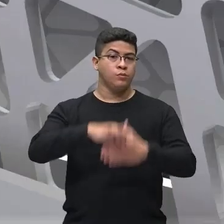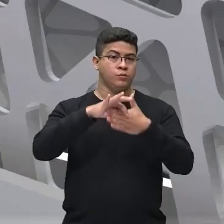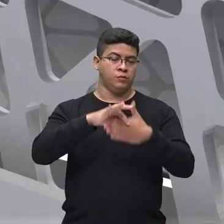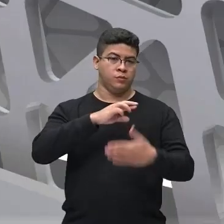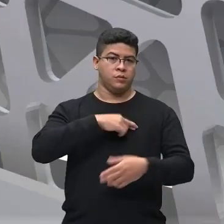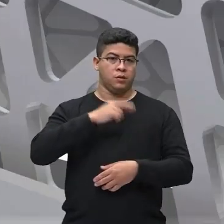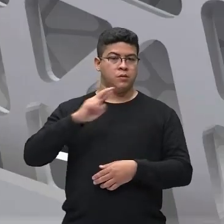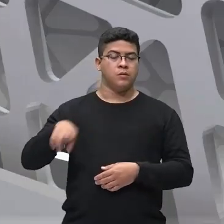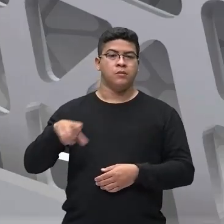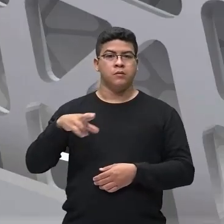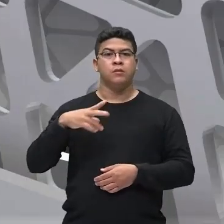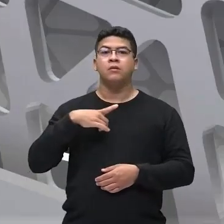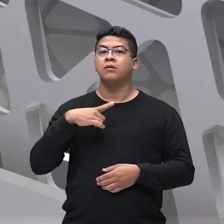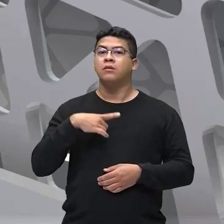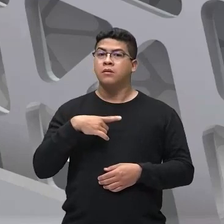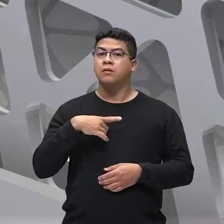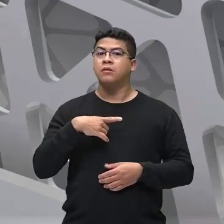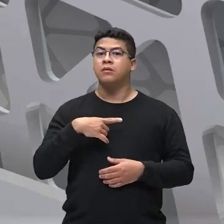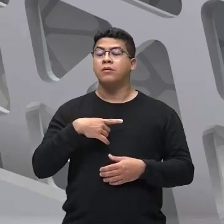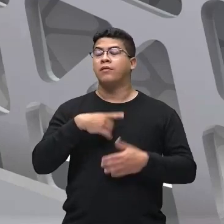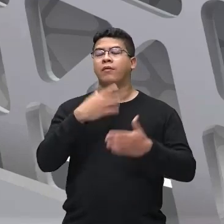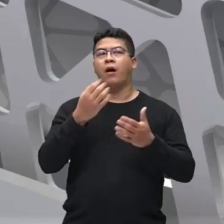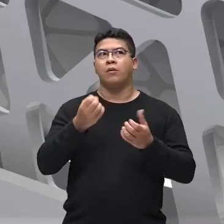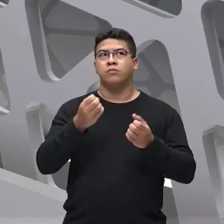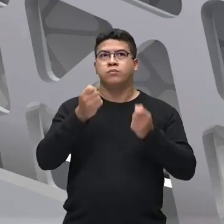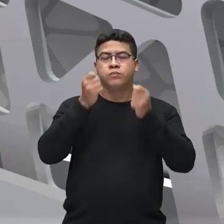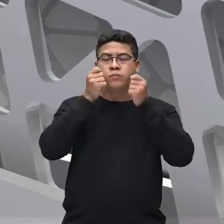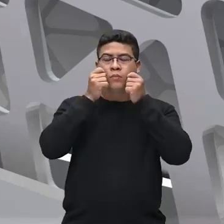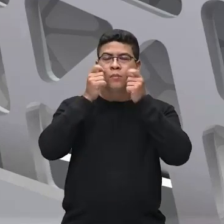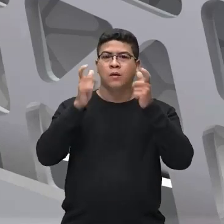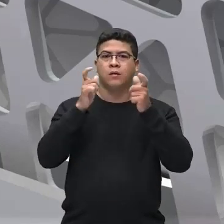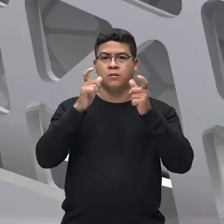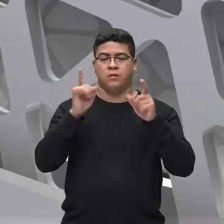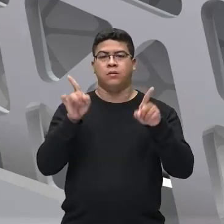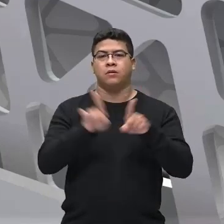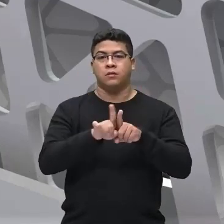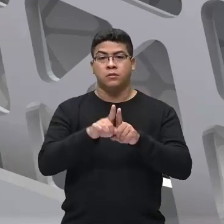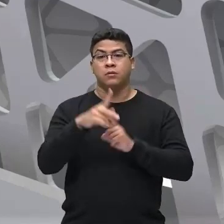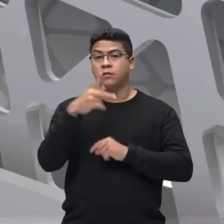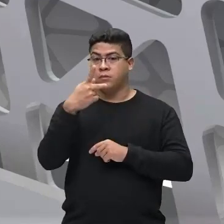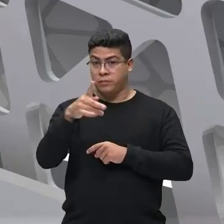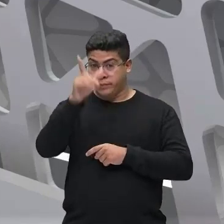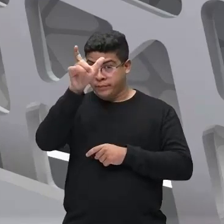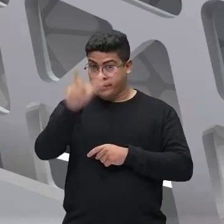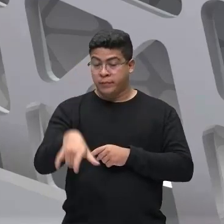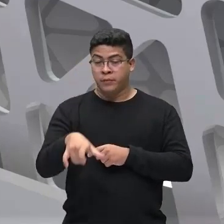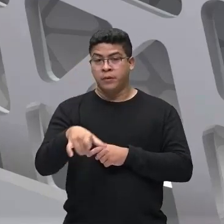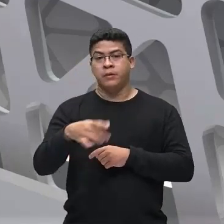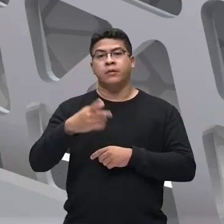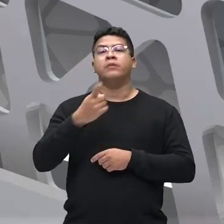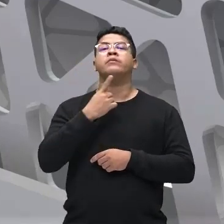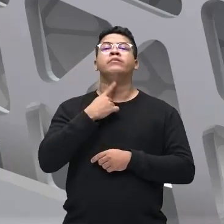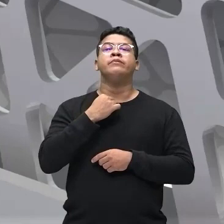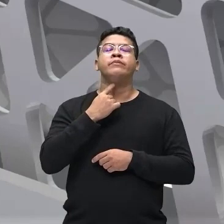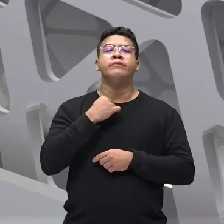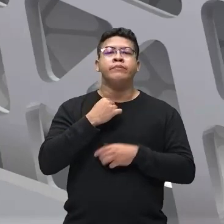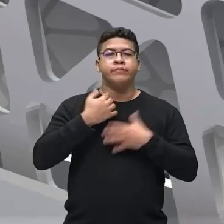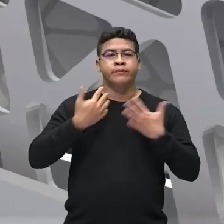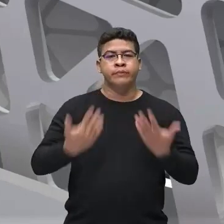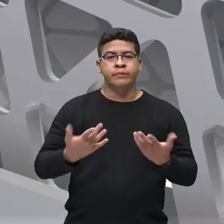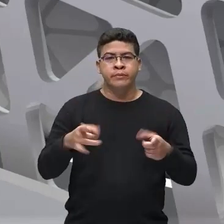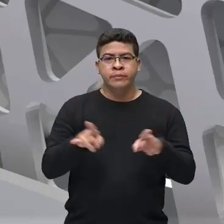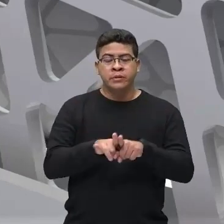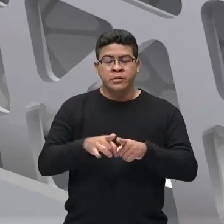ele vai despertar no seu fiel a vontade, o afã